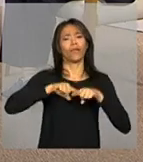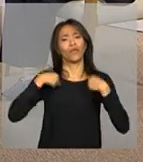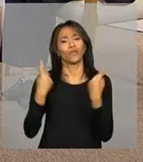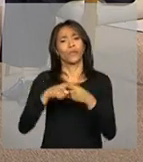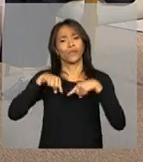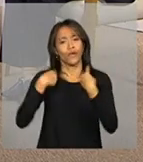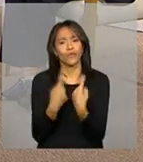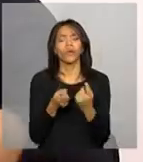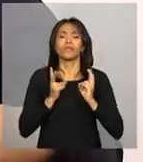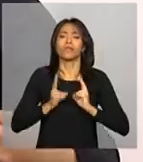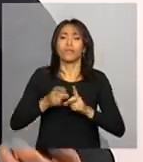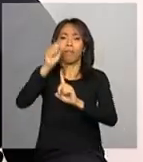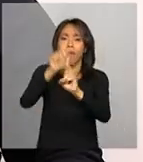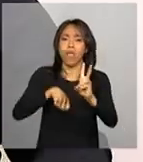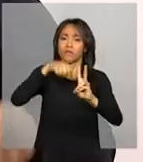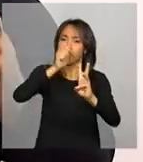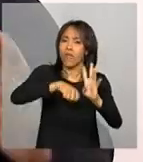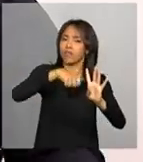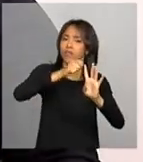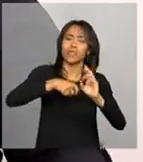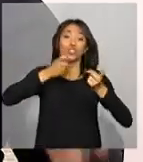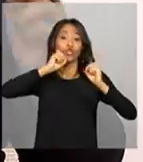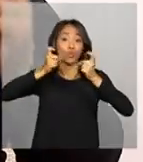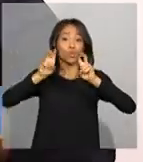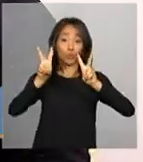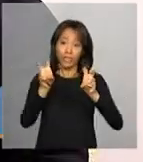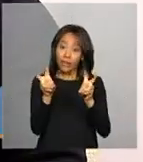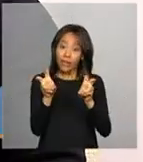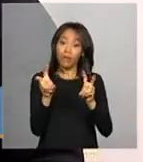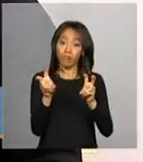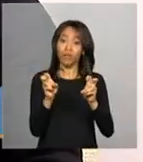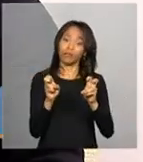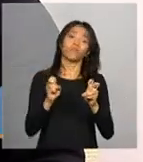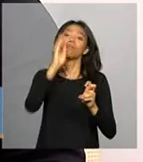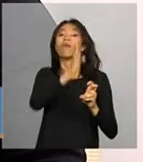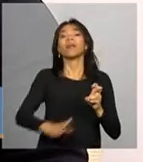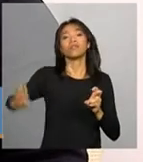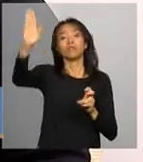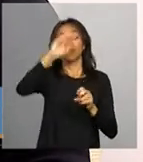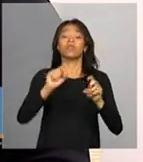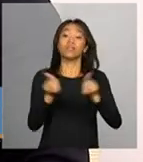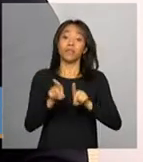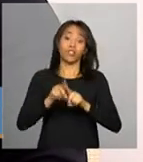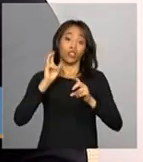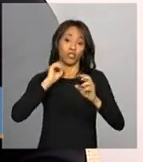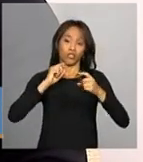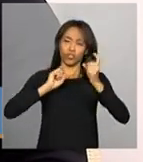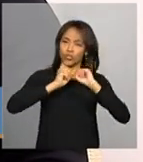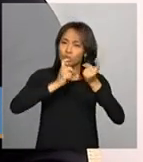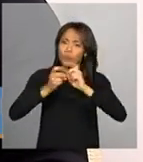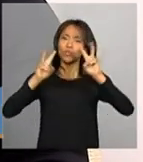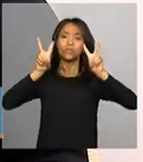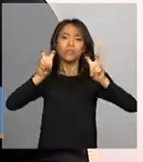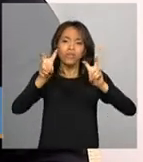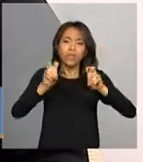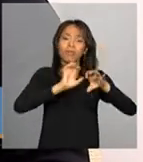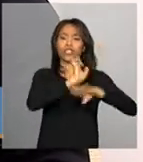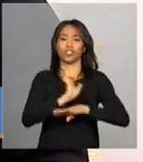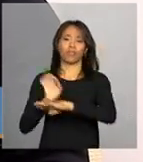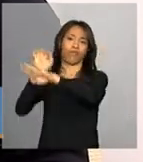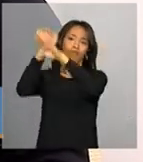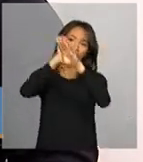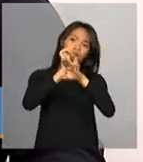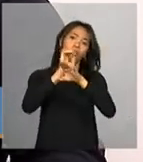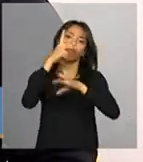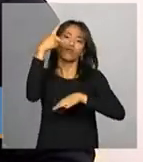reúnem p o disco tem a pauta Nacional mas também a pauta Estadual né agora a gente vai ter também